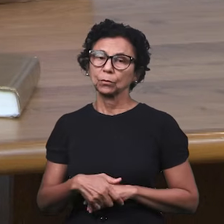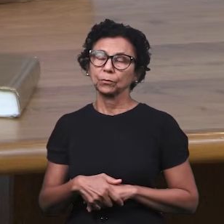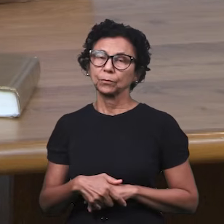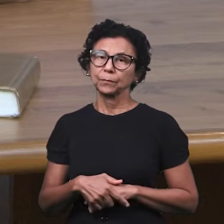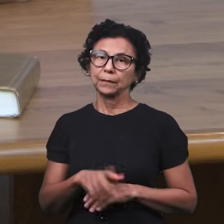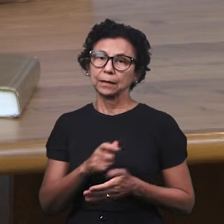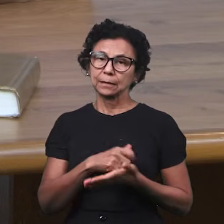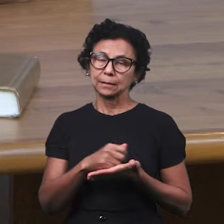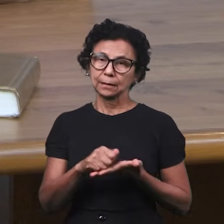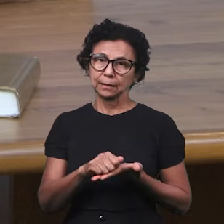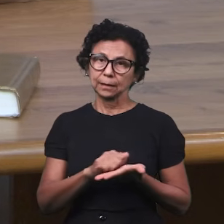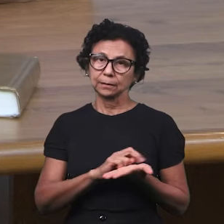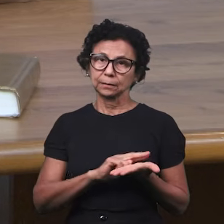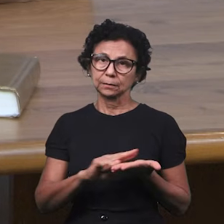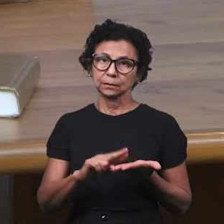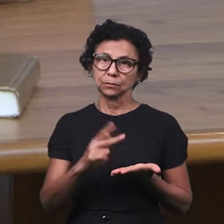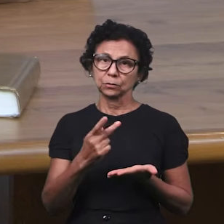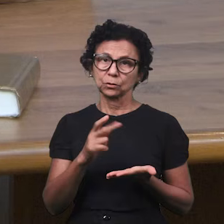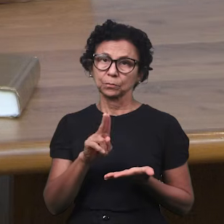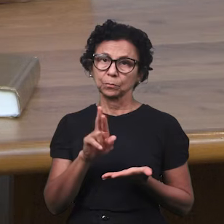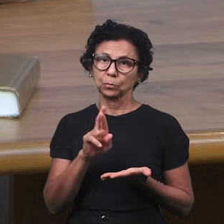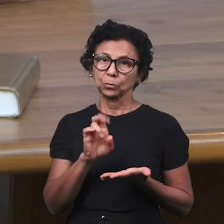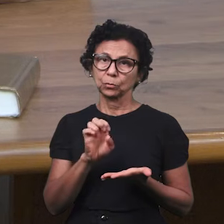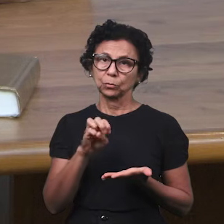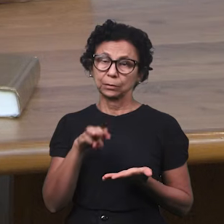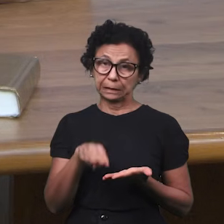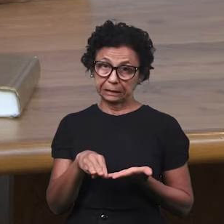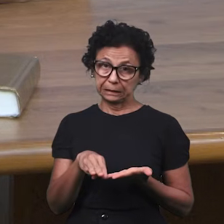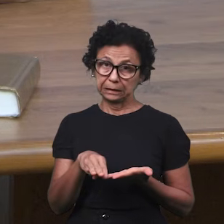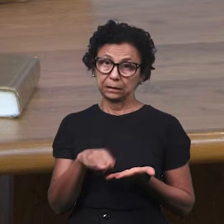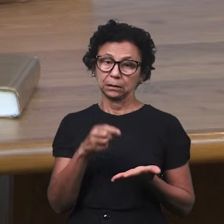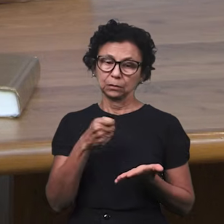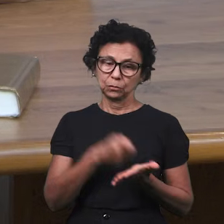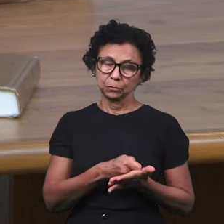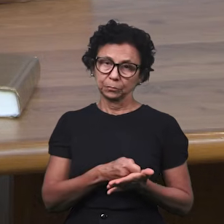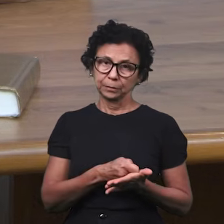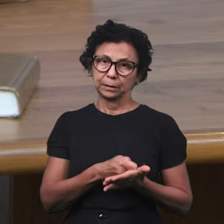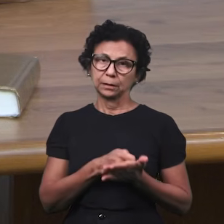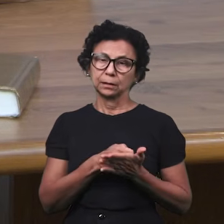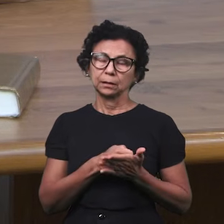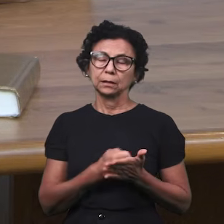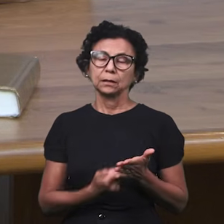Purim. E mandaram cartas a todos os judeus, às